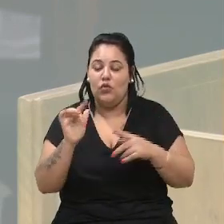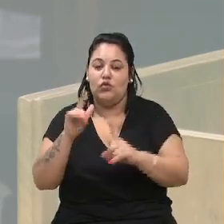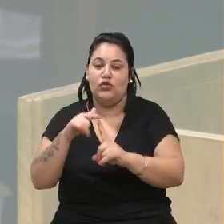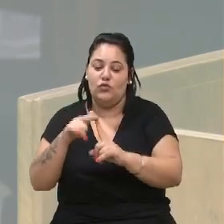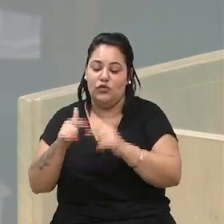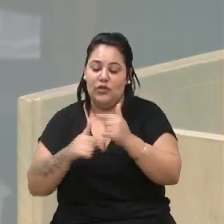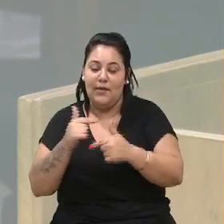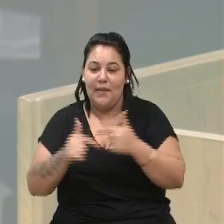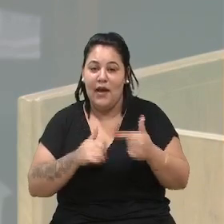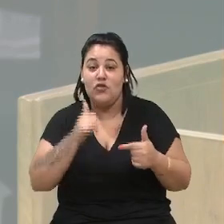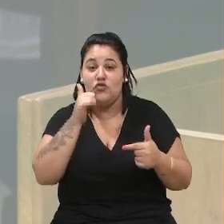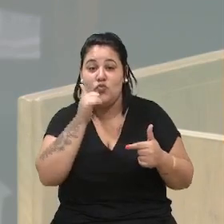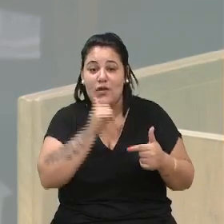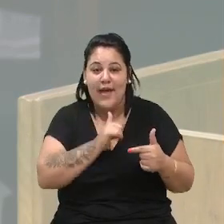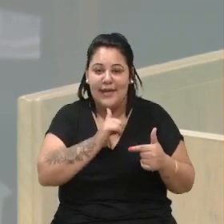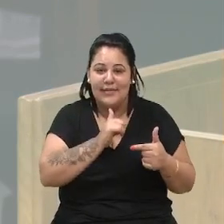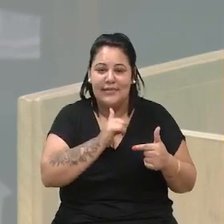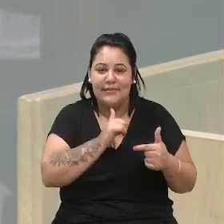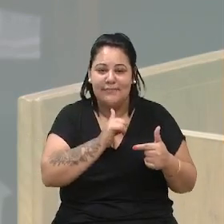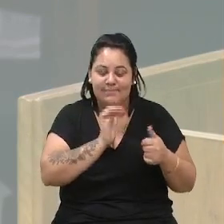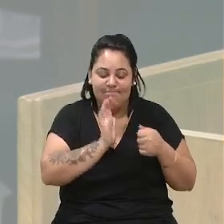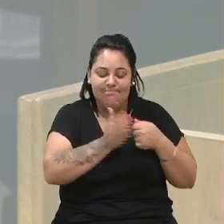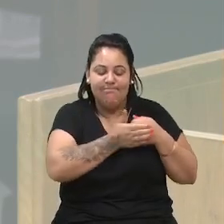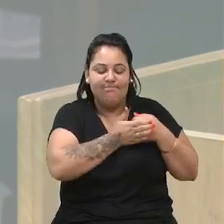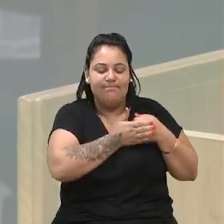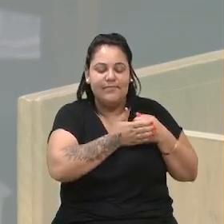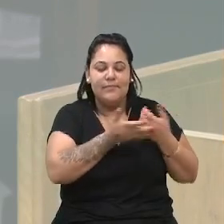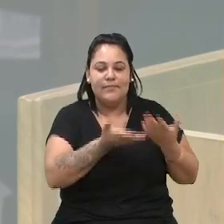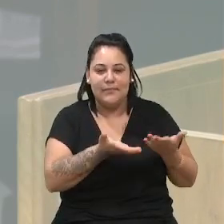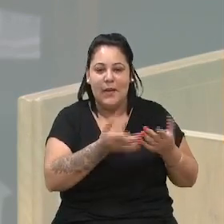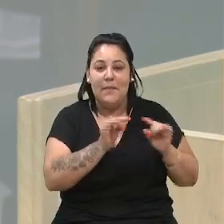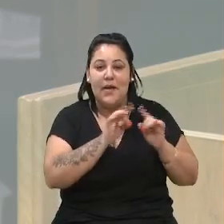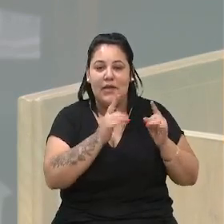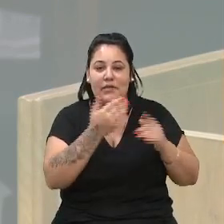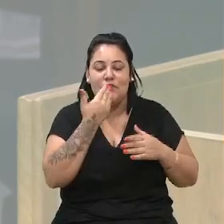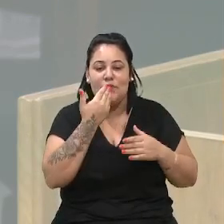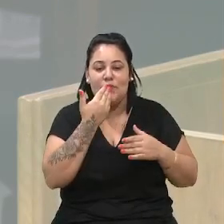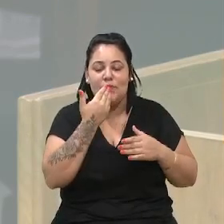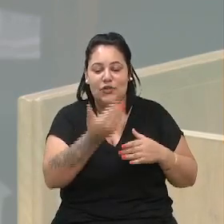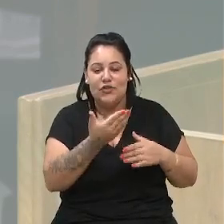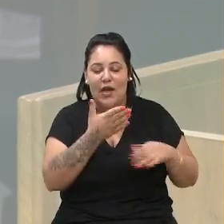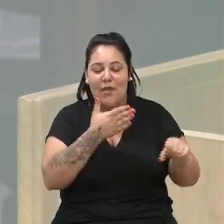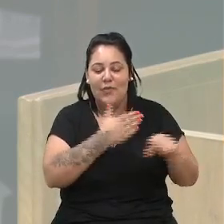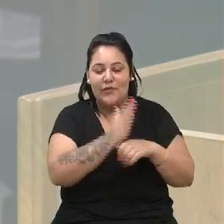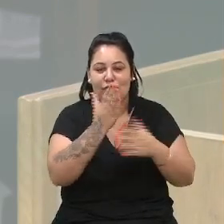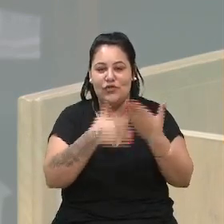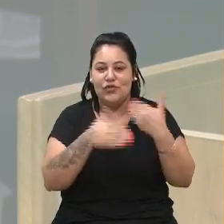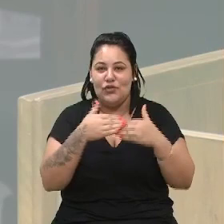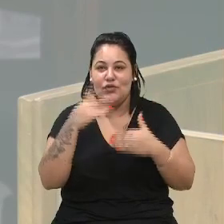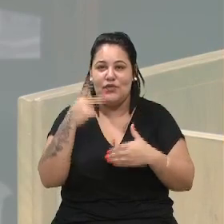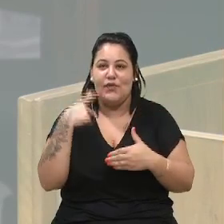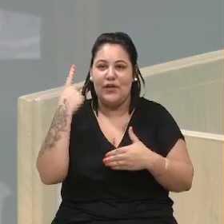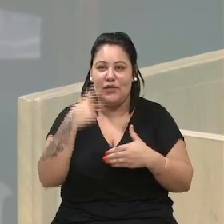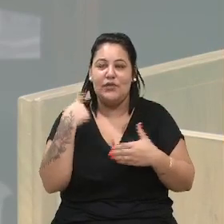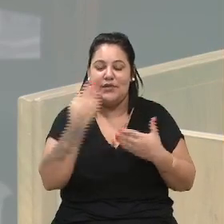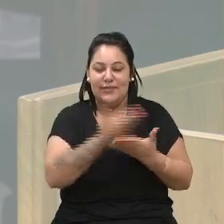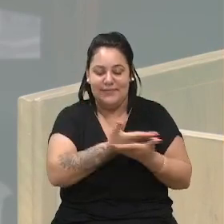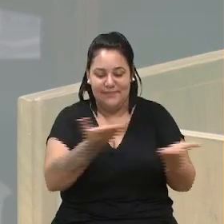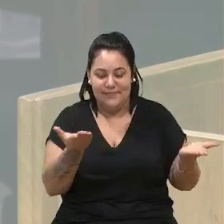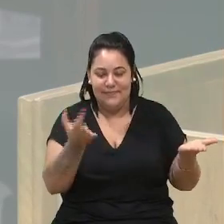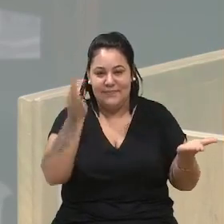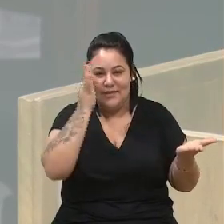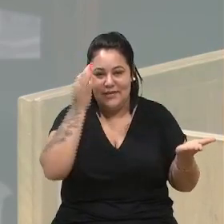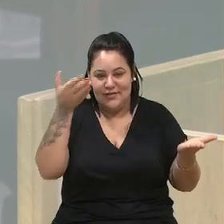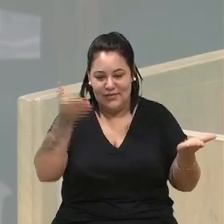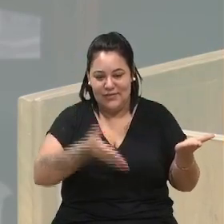também mulheres invisíveis, mas eu peço, então, a aprovação de todos os vereadores e vereadoras aqui